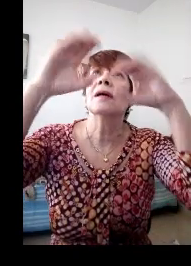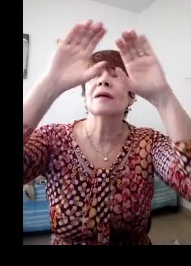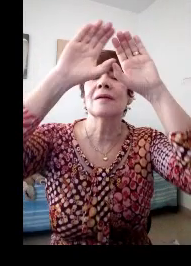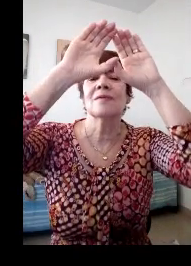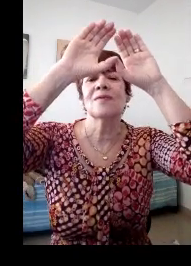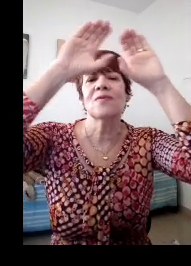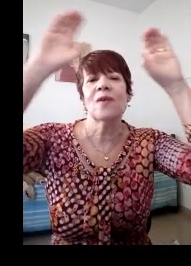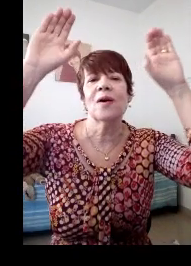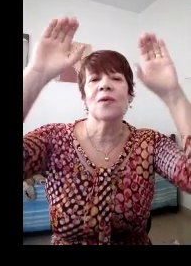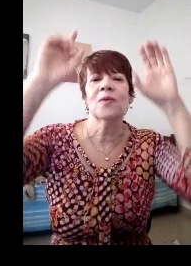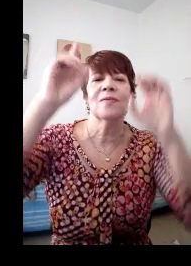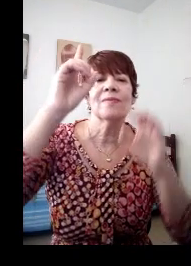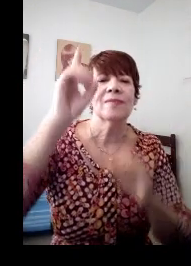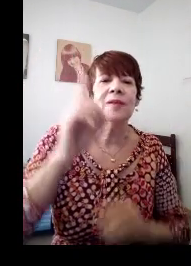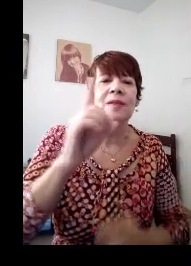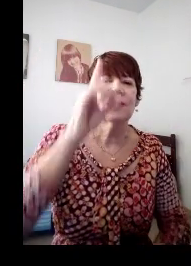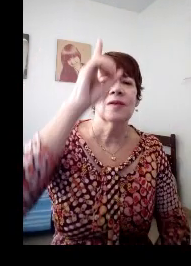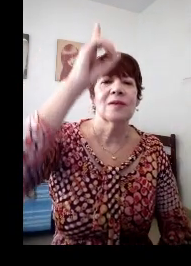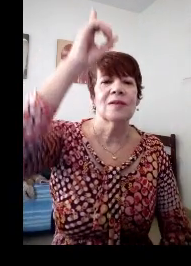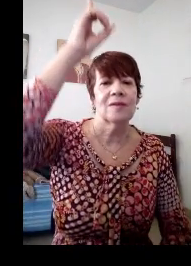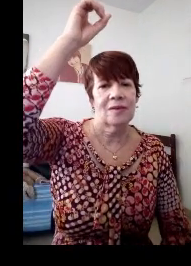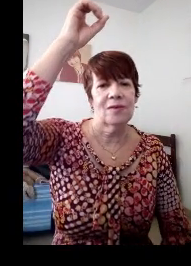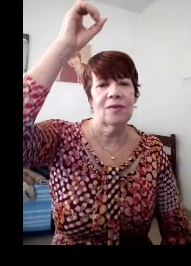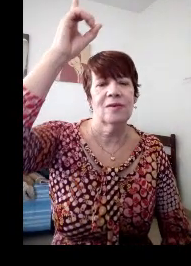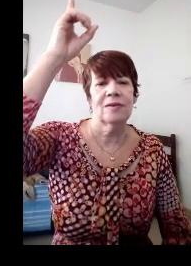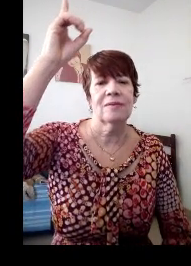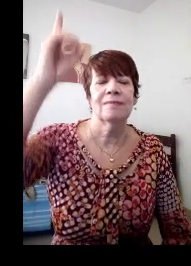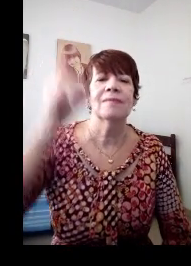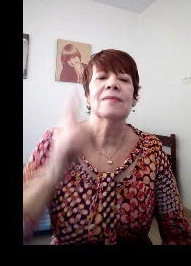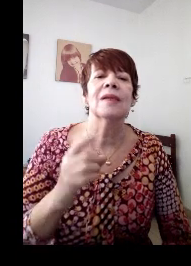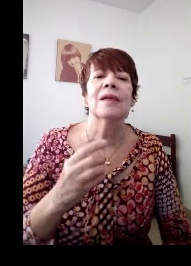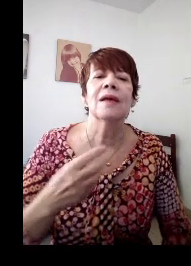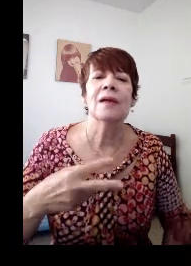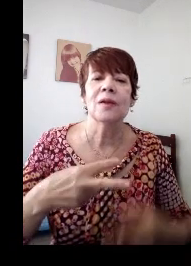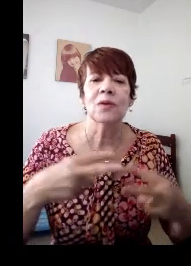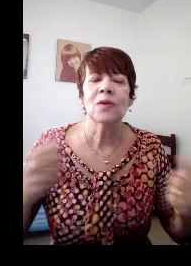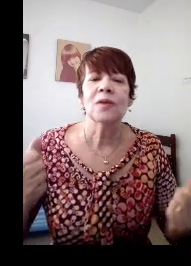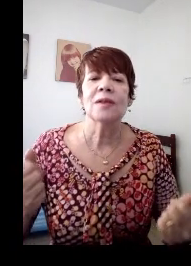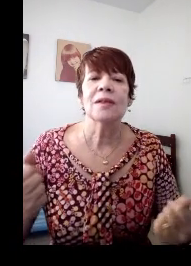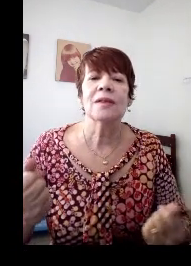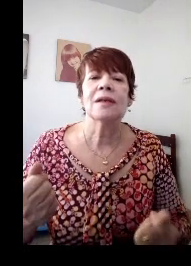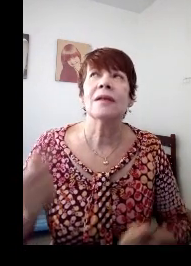aquilo que não é santo, aquilo que não agrada a Deus,